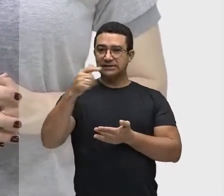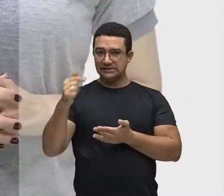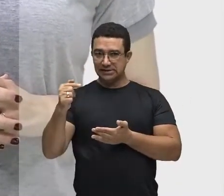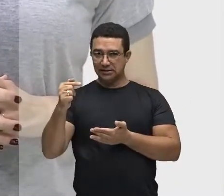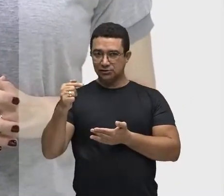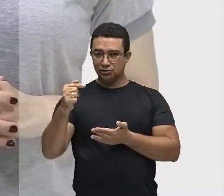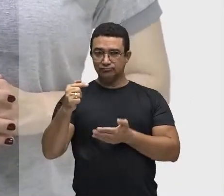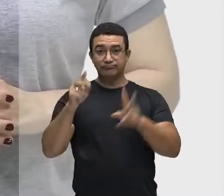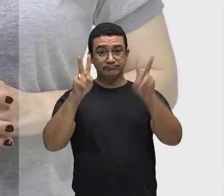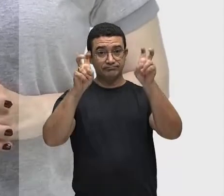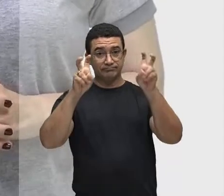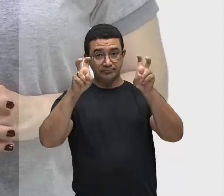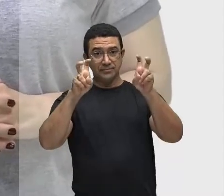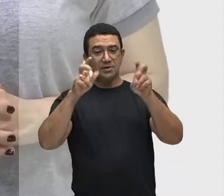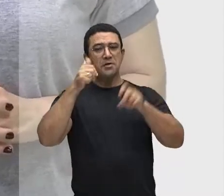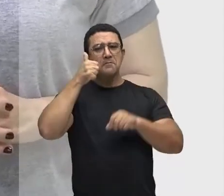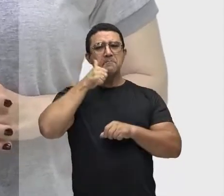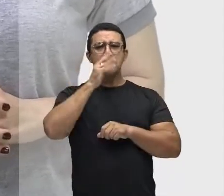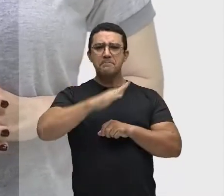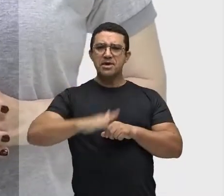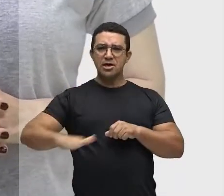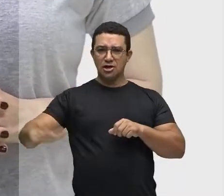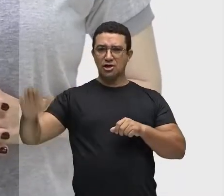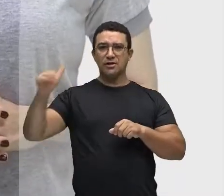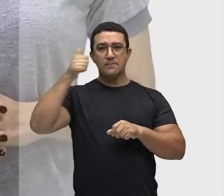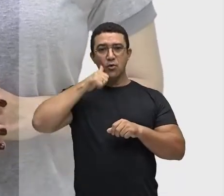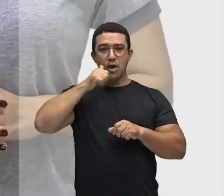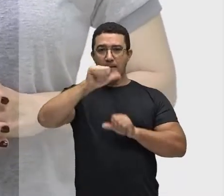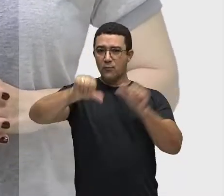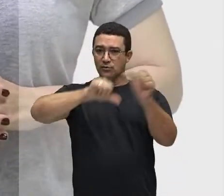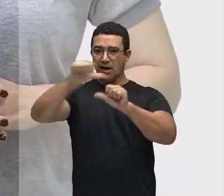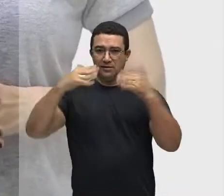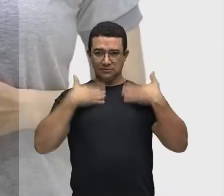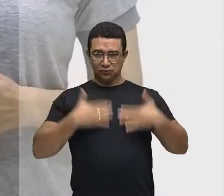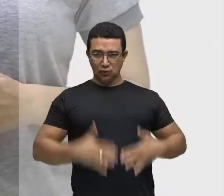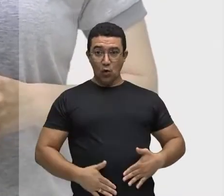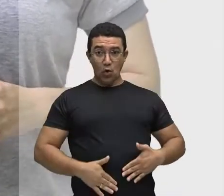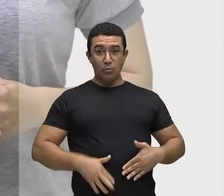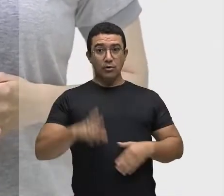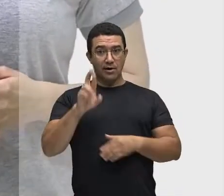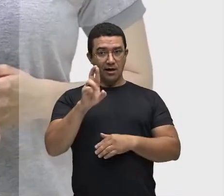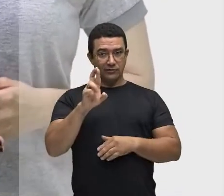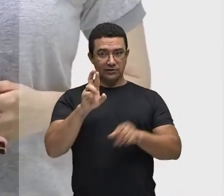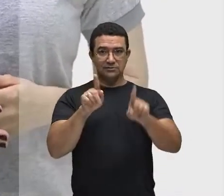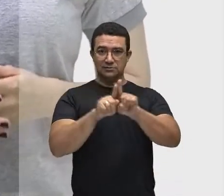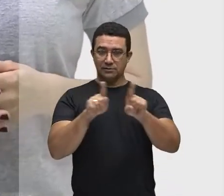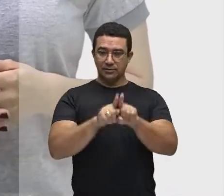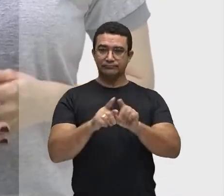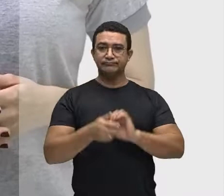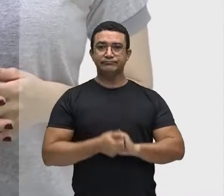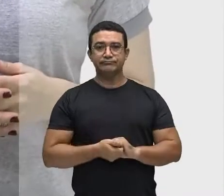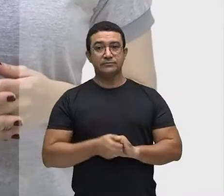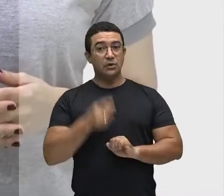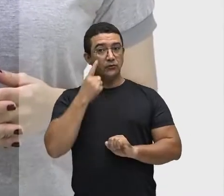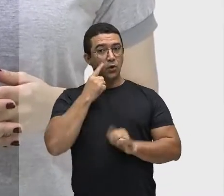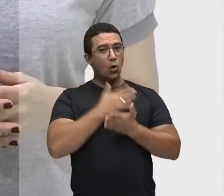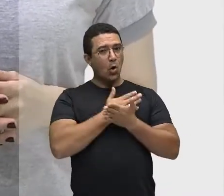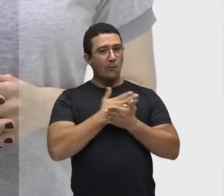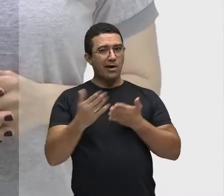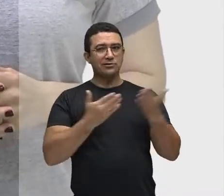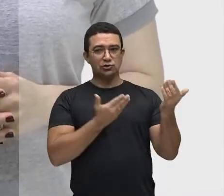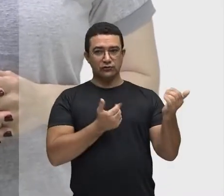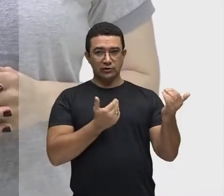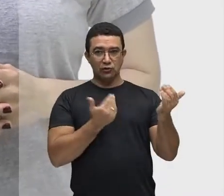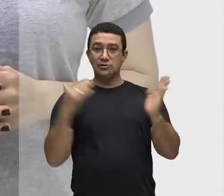De Menina a Mulher, as mudanças no corpo e gravidez. E a partir desta aula, nós vamos entender o início da puberdade até a